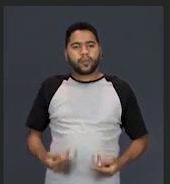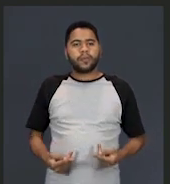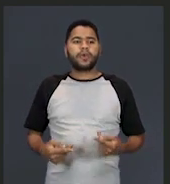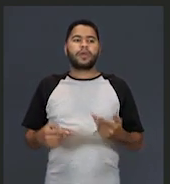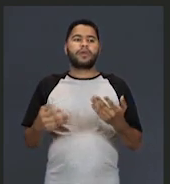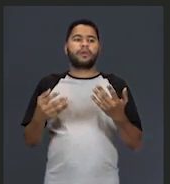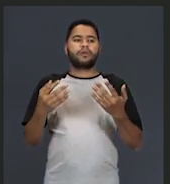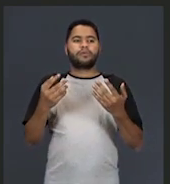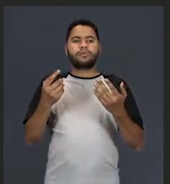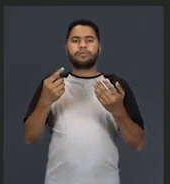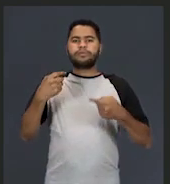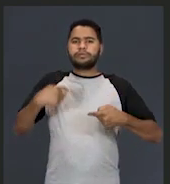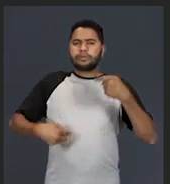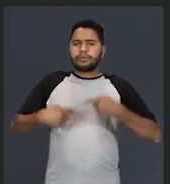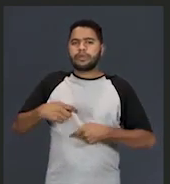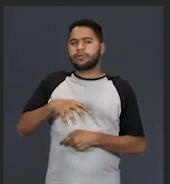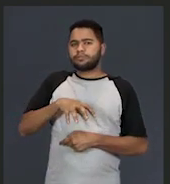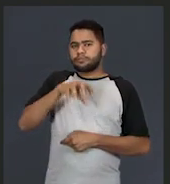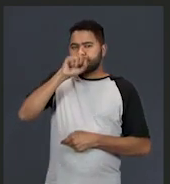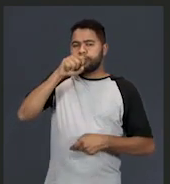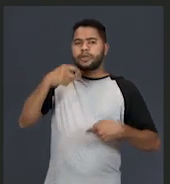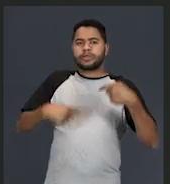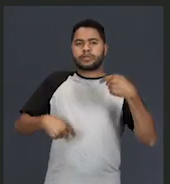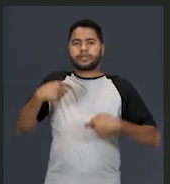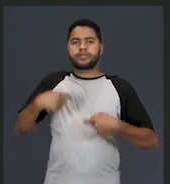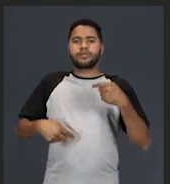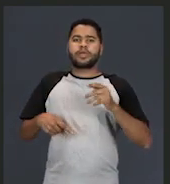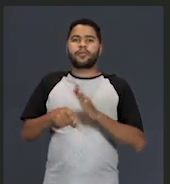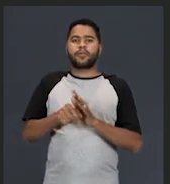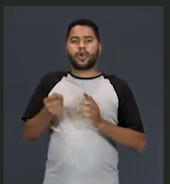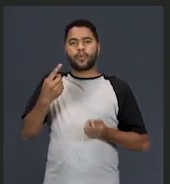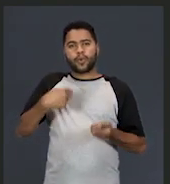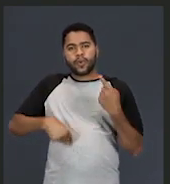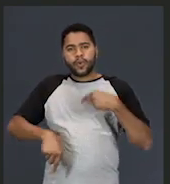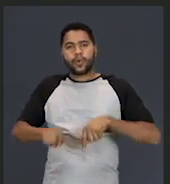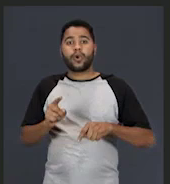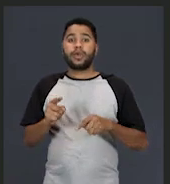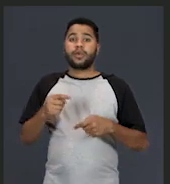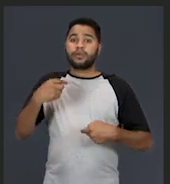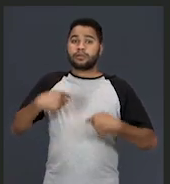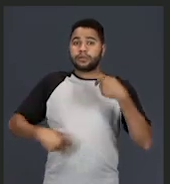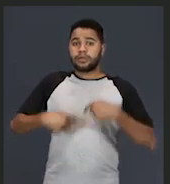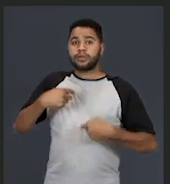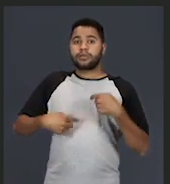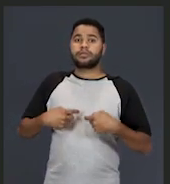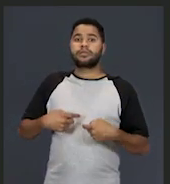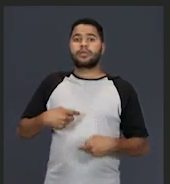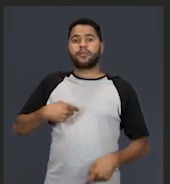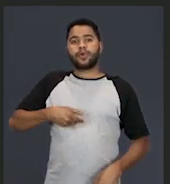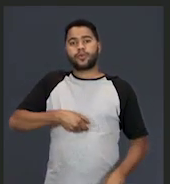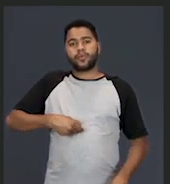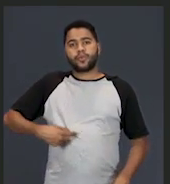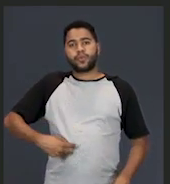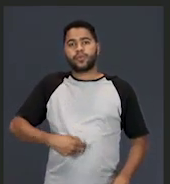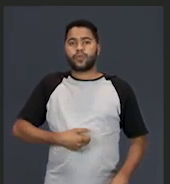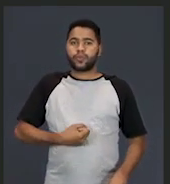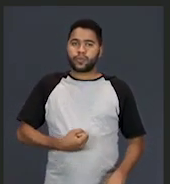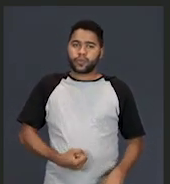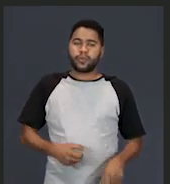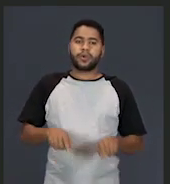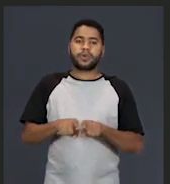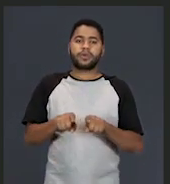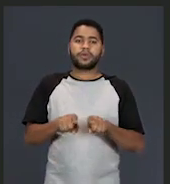sistema respiratório, sistema circulatório, excretor e sistema endócrino nas 5 primeiras